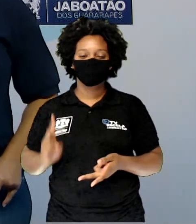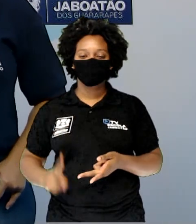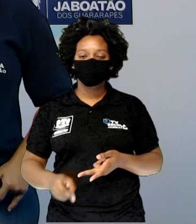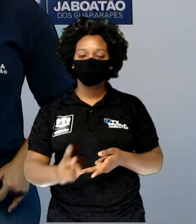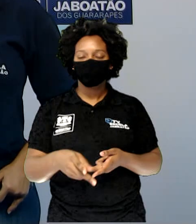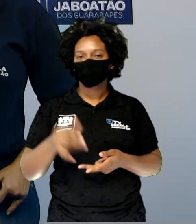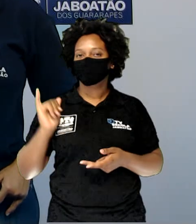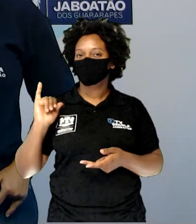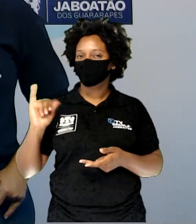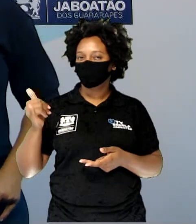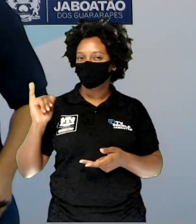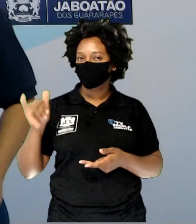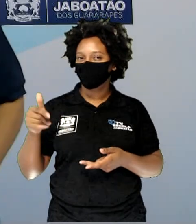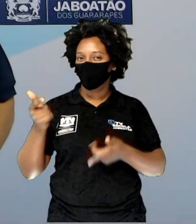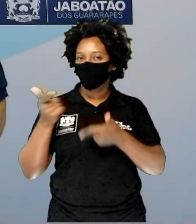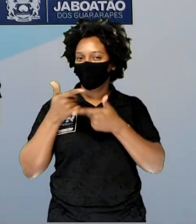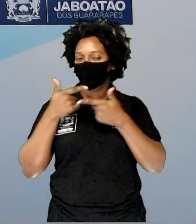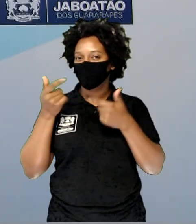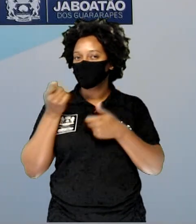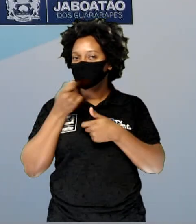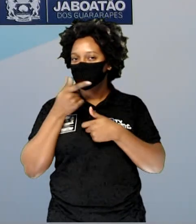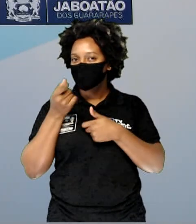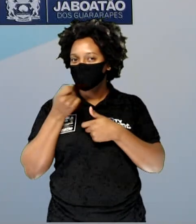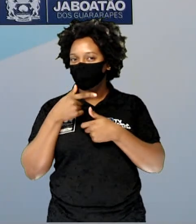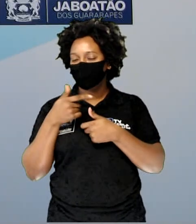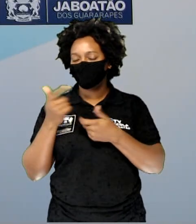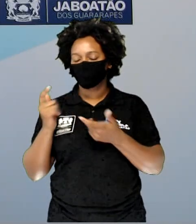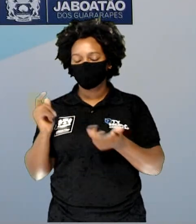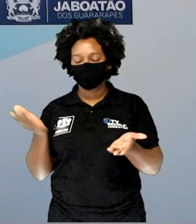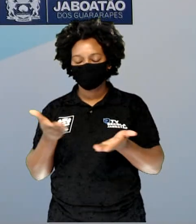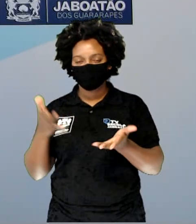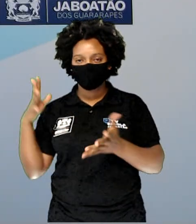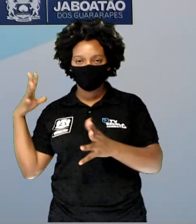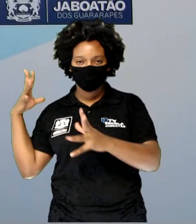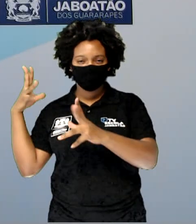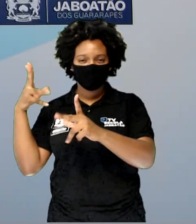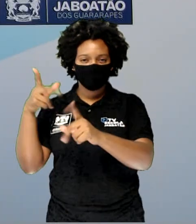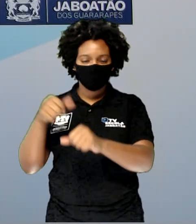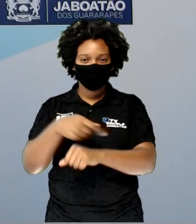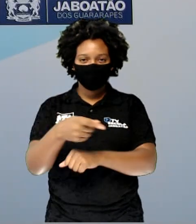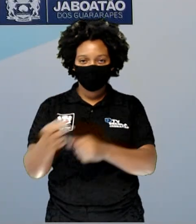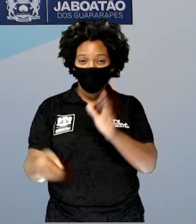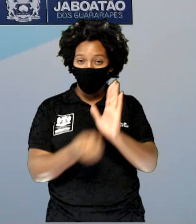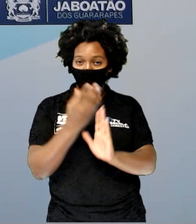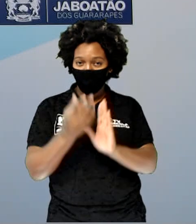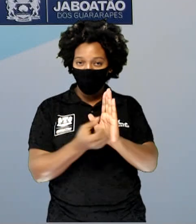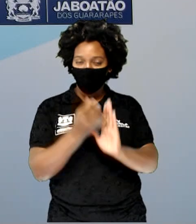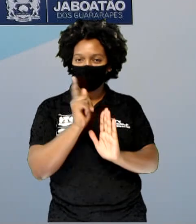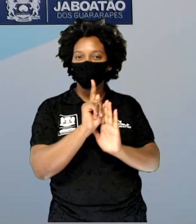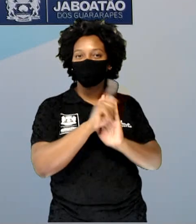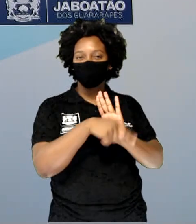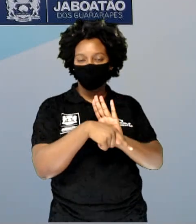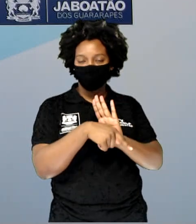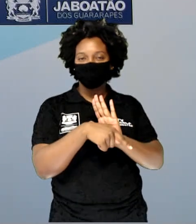hoje nós vamos revisar e vocês irão produzir o gênero, tá certo?